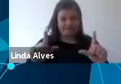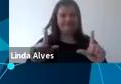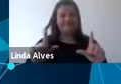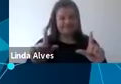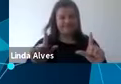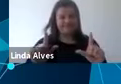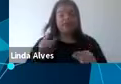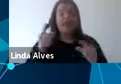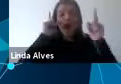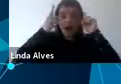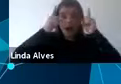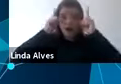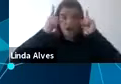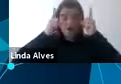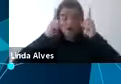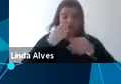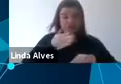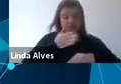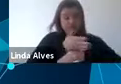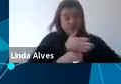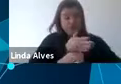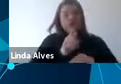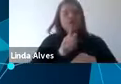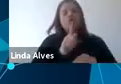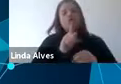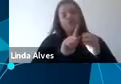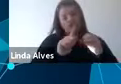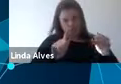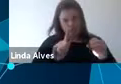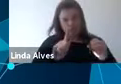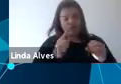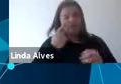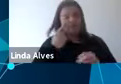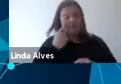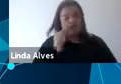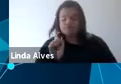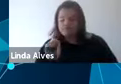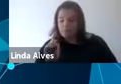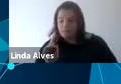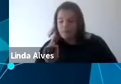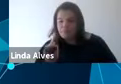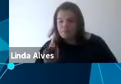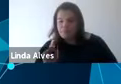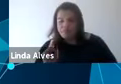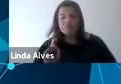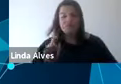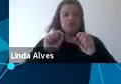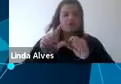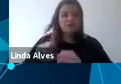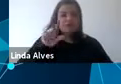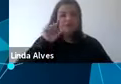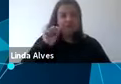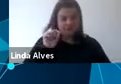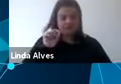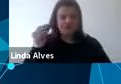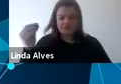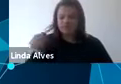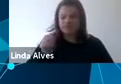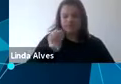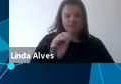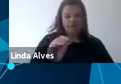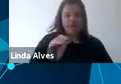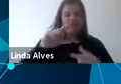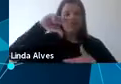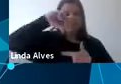Para Android, acesse o endereço pelo Chrome, clique nos 3 pontinhos do lado direito e selecione Adicionar a tela